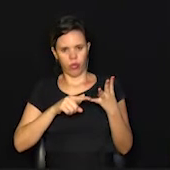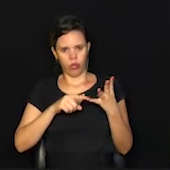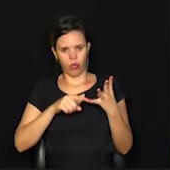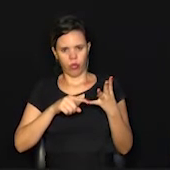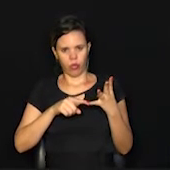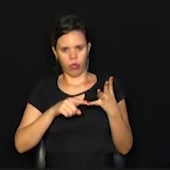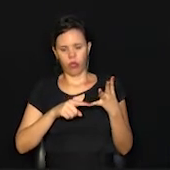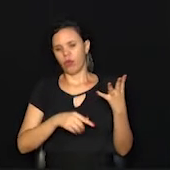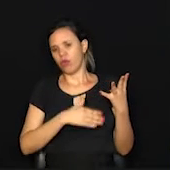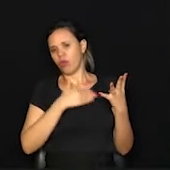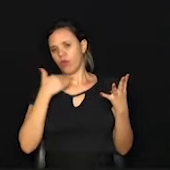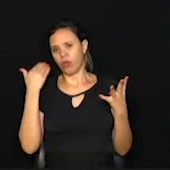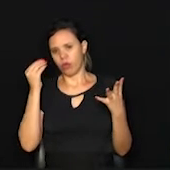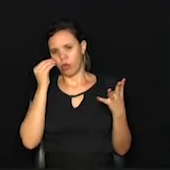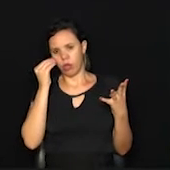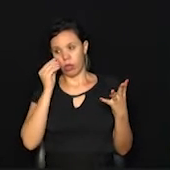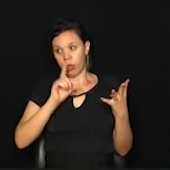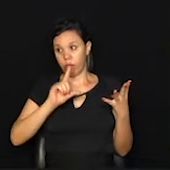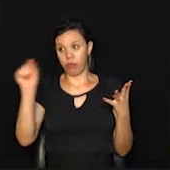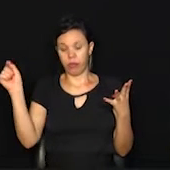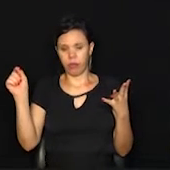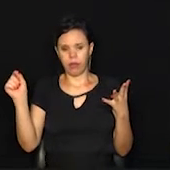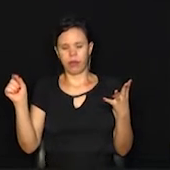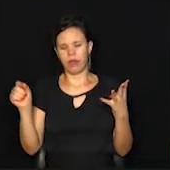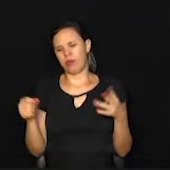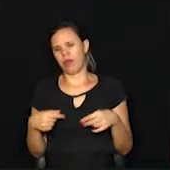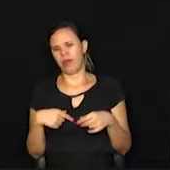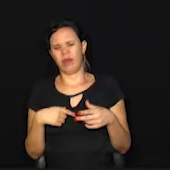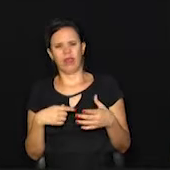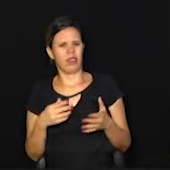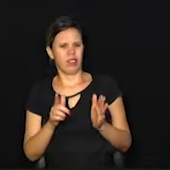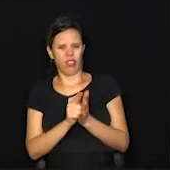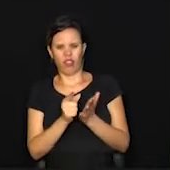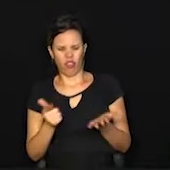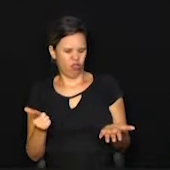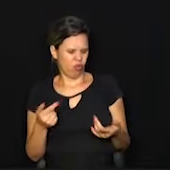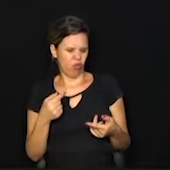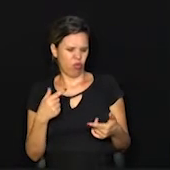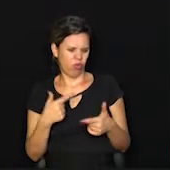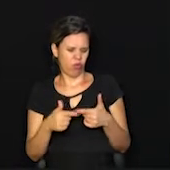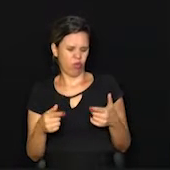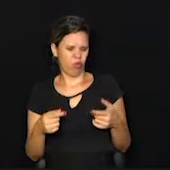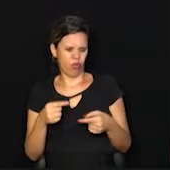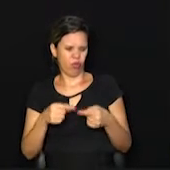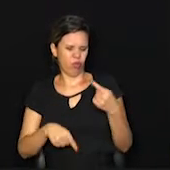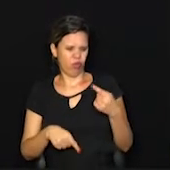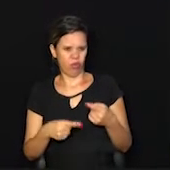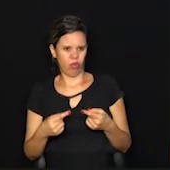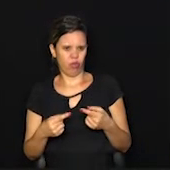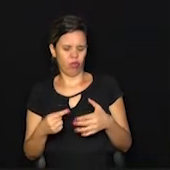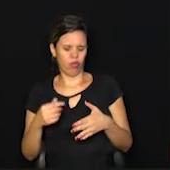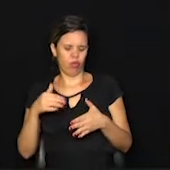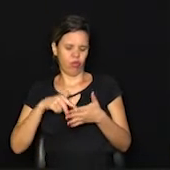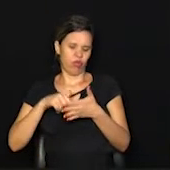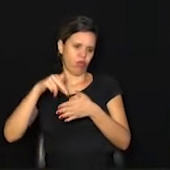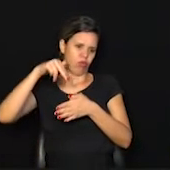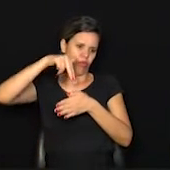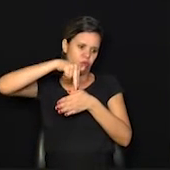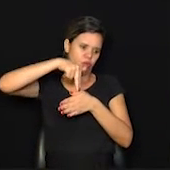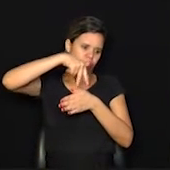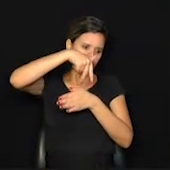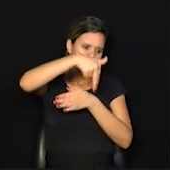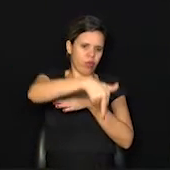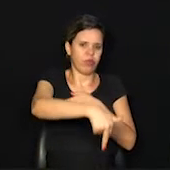teria sido morta tentando fugir e tem umas notícias desencontradas de alguém que tinha tentado por lá pelo muro